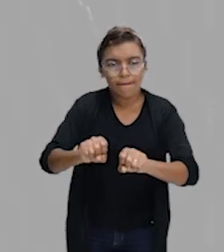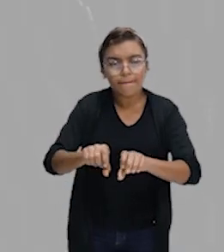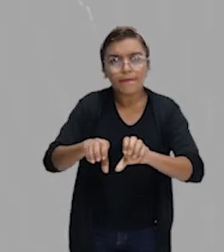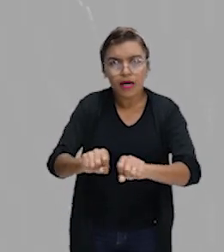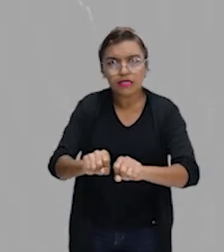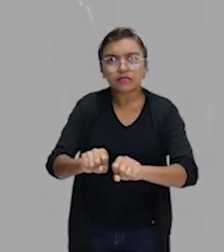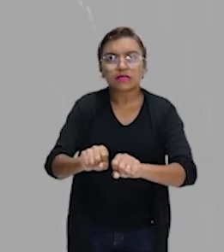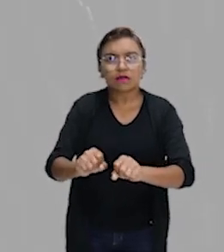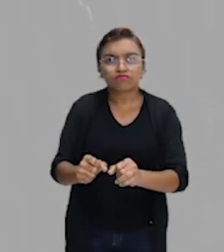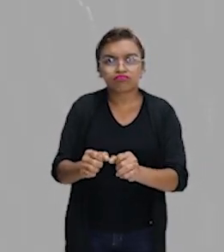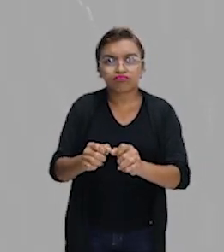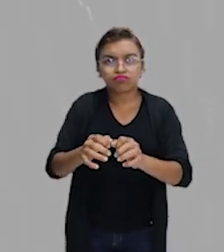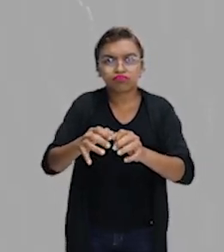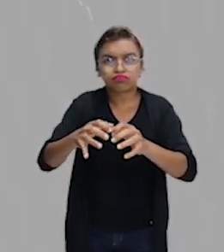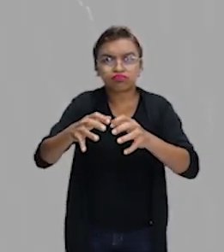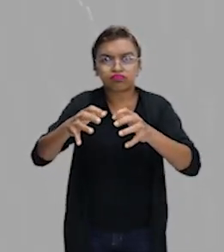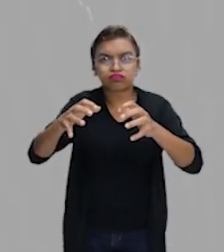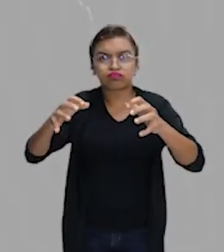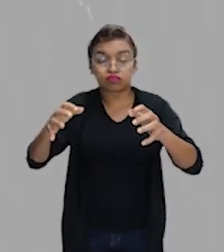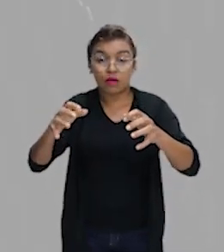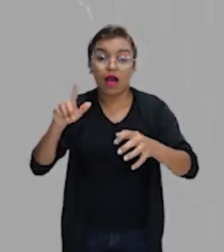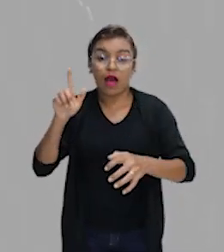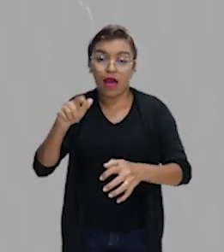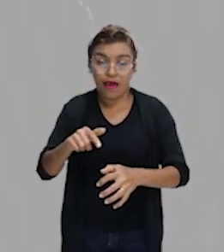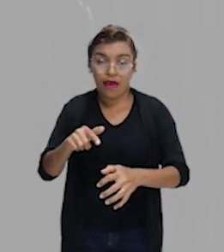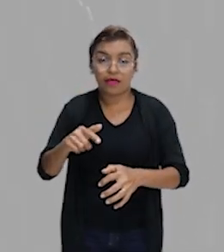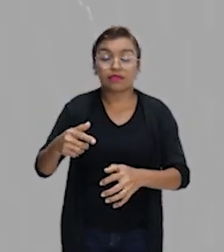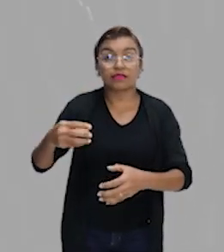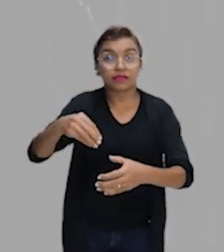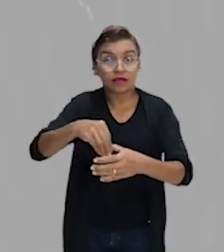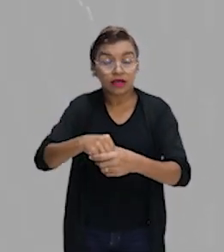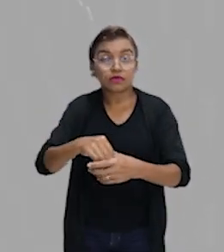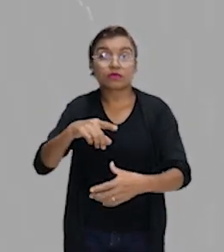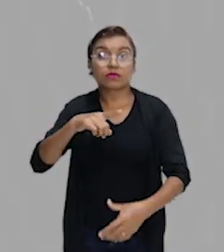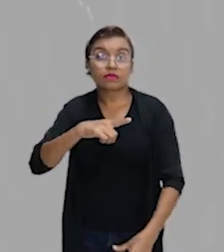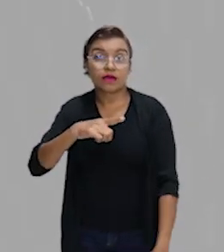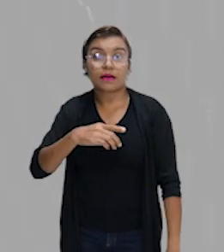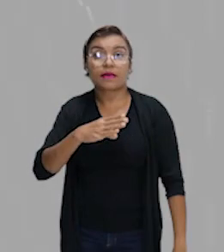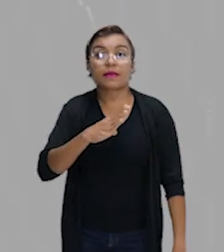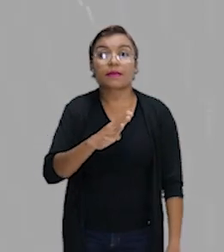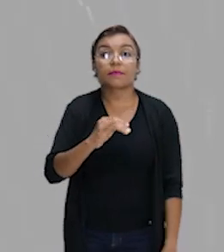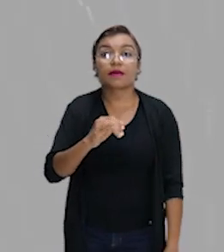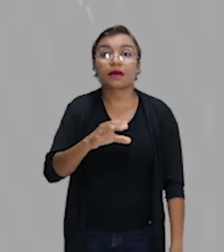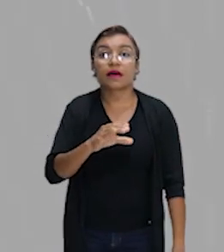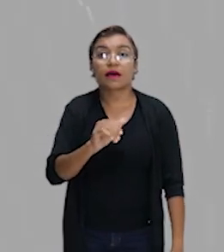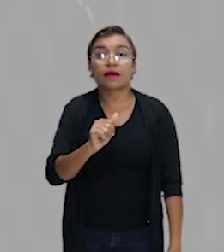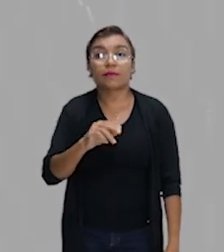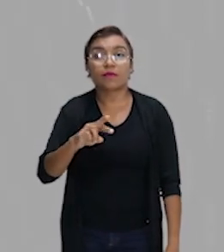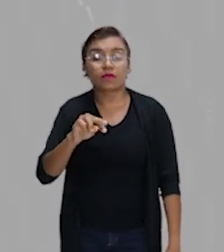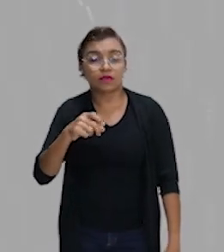Tudo bem? Então, isso se deve à presença do bicarbonato de sódio. Show?